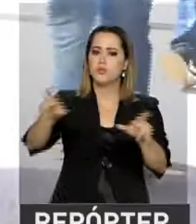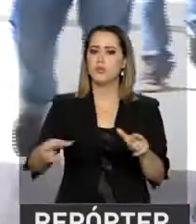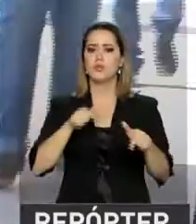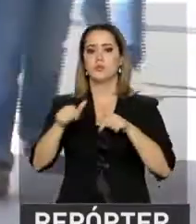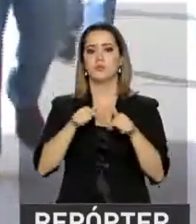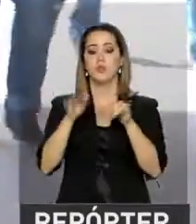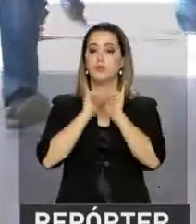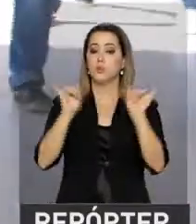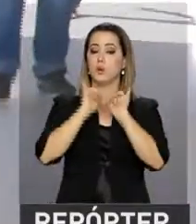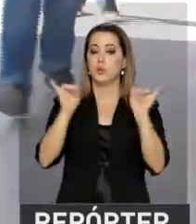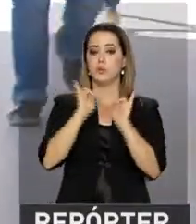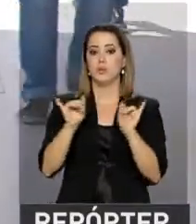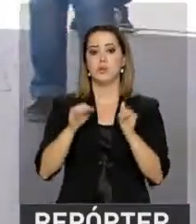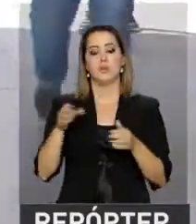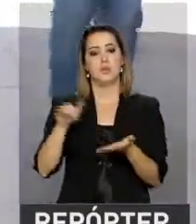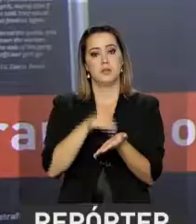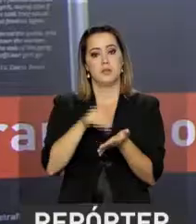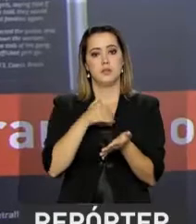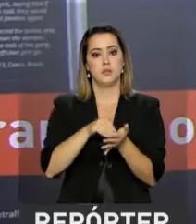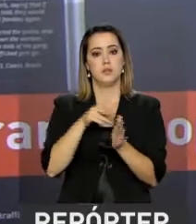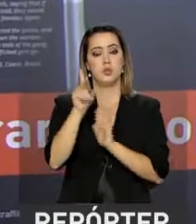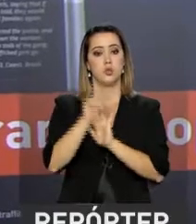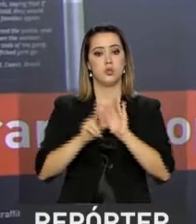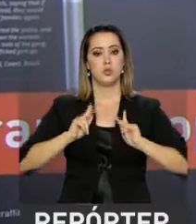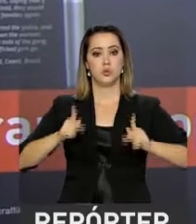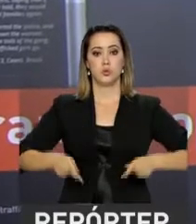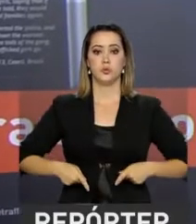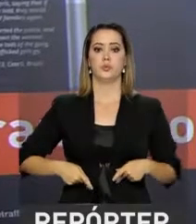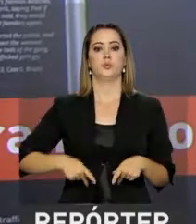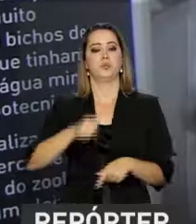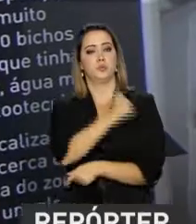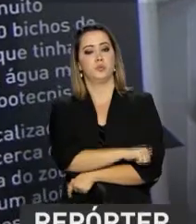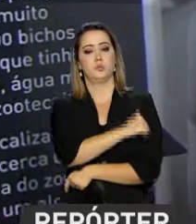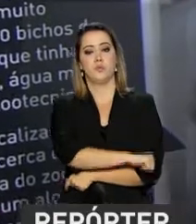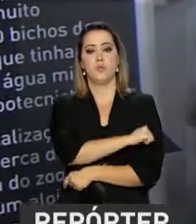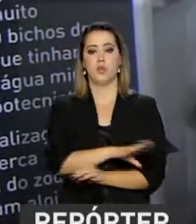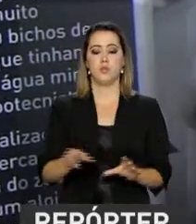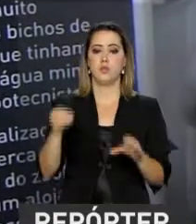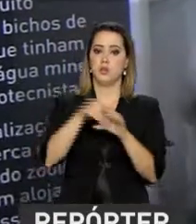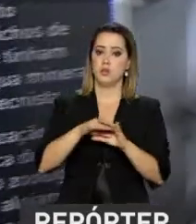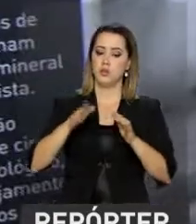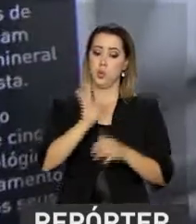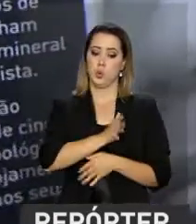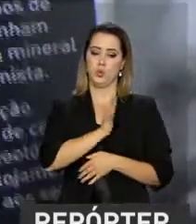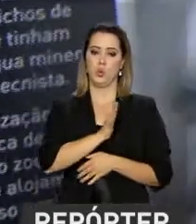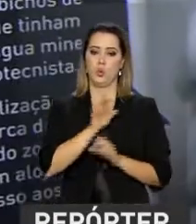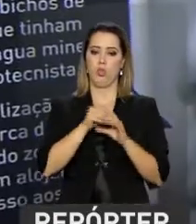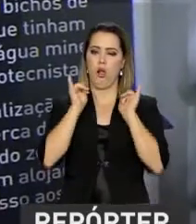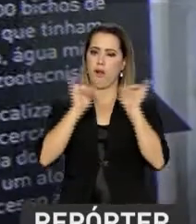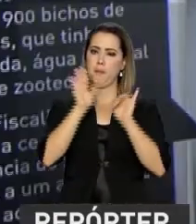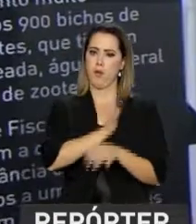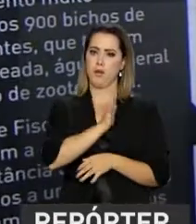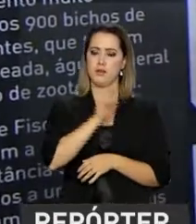pela Secretaria Estadual de Direitos Humanos do Rio. A ação faz parte da campanha internacional Coração Azul e traz imagens